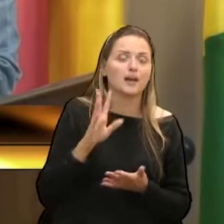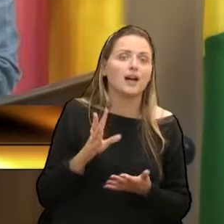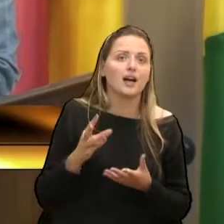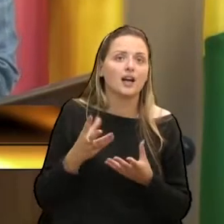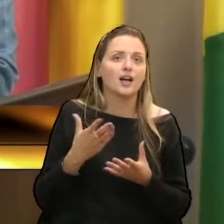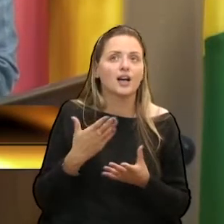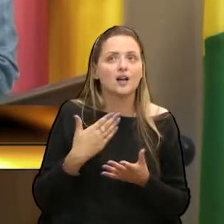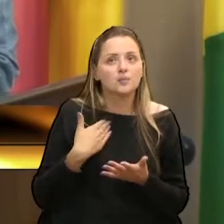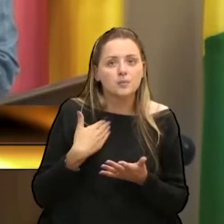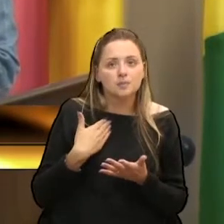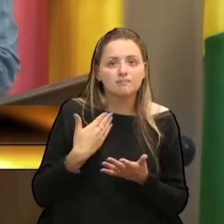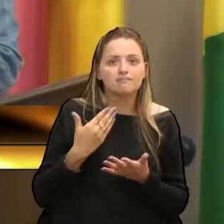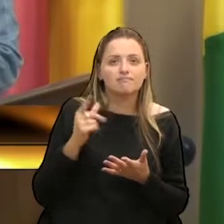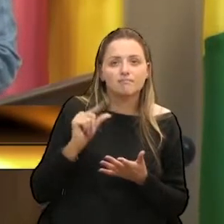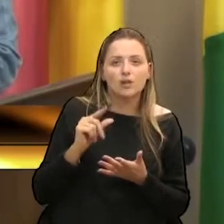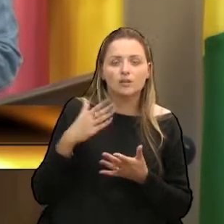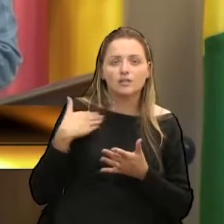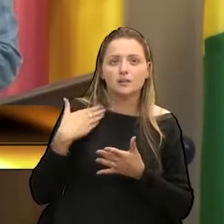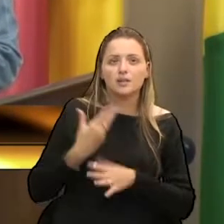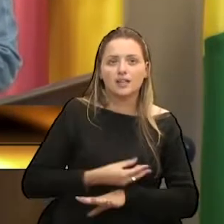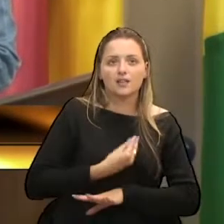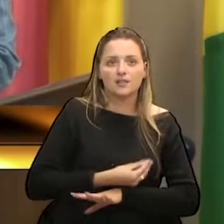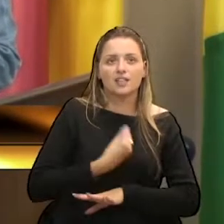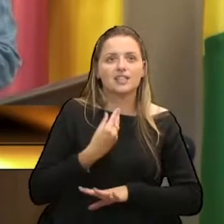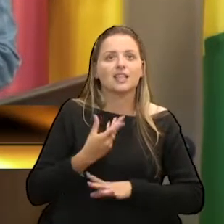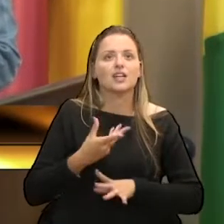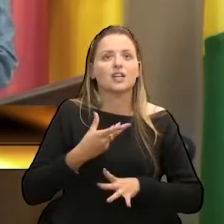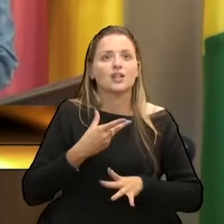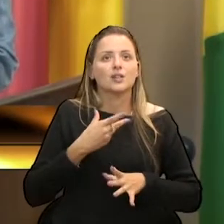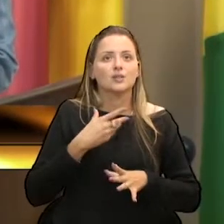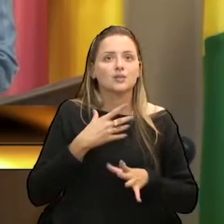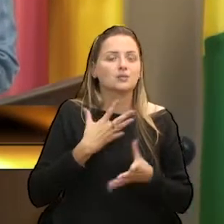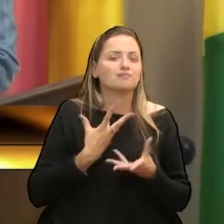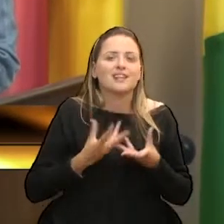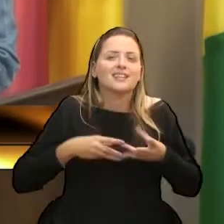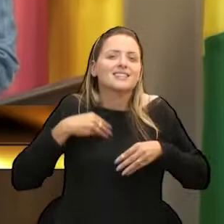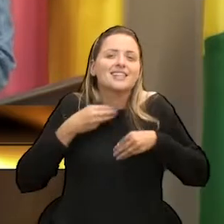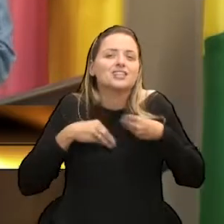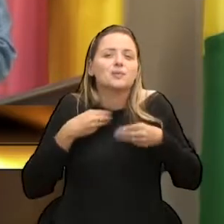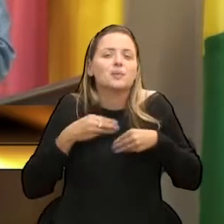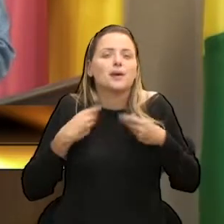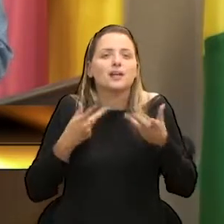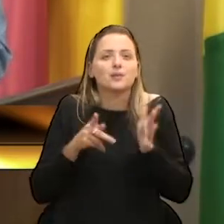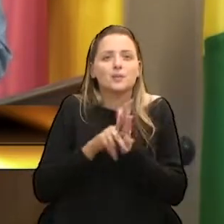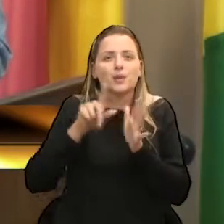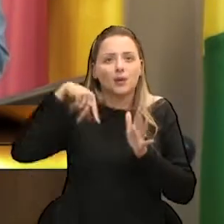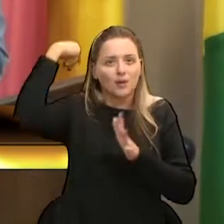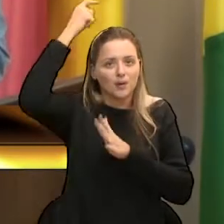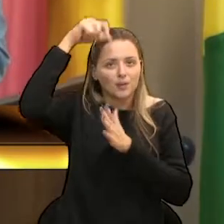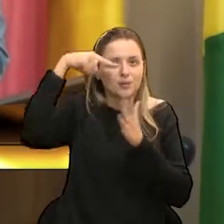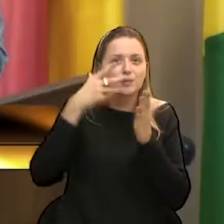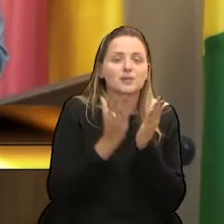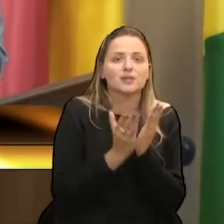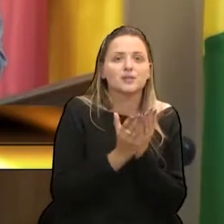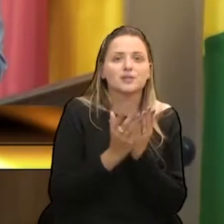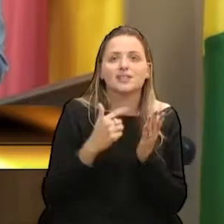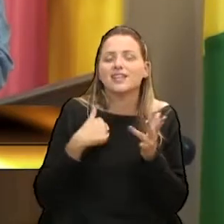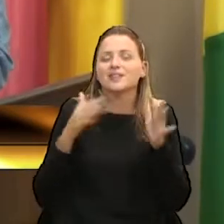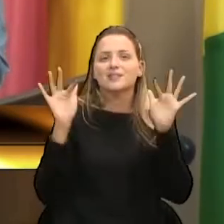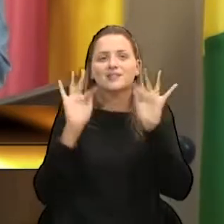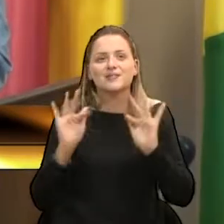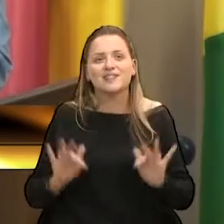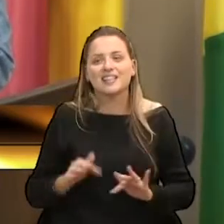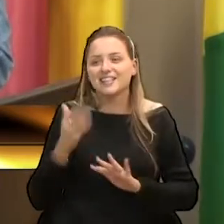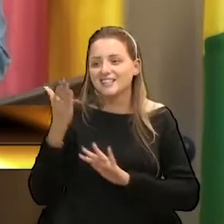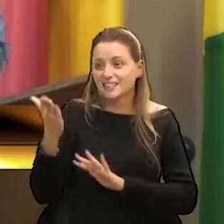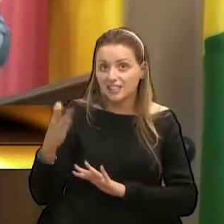minha trajetória com relação ao sentimento que eu guardo pelo Espiritismo, me é de uma alegria muito grande. E acho que o vereador